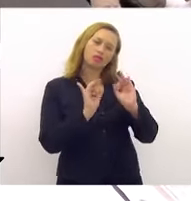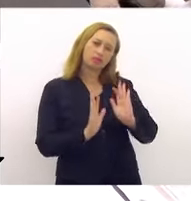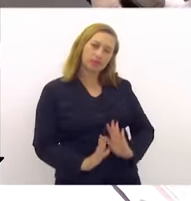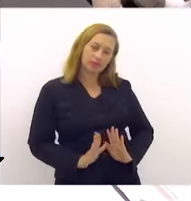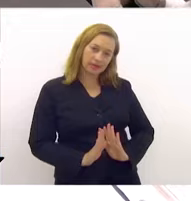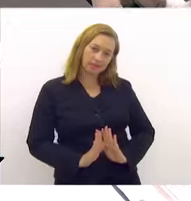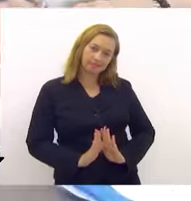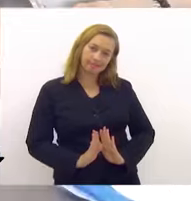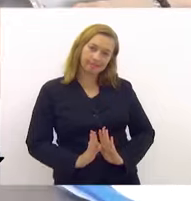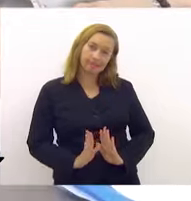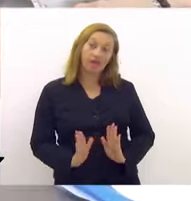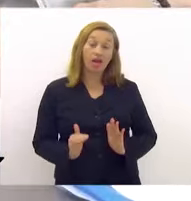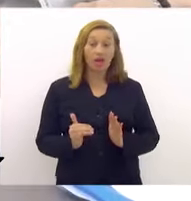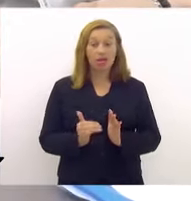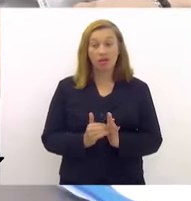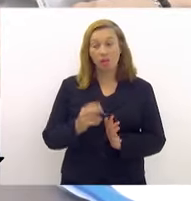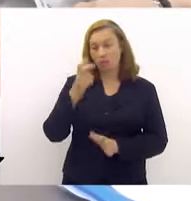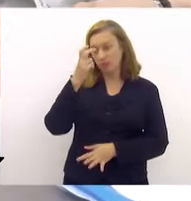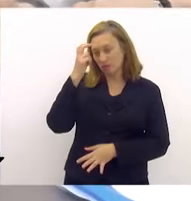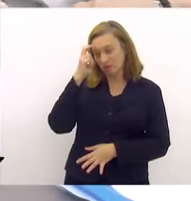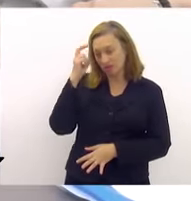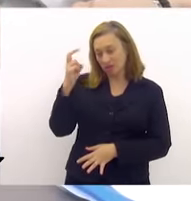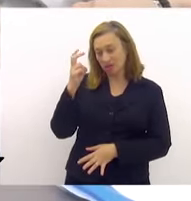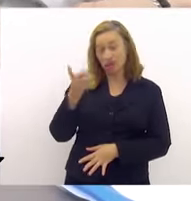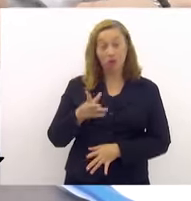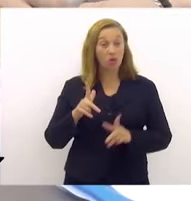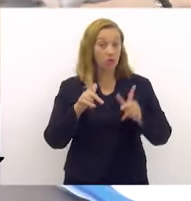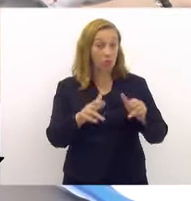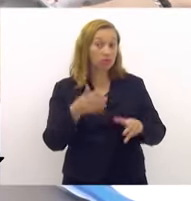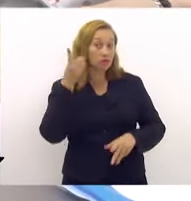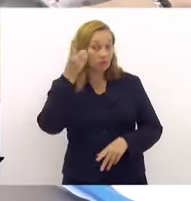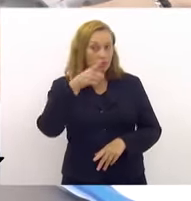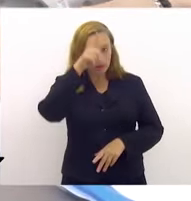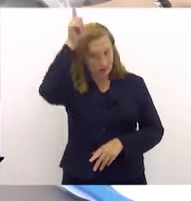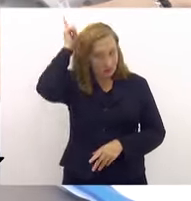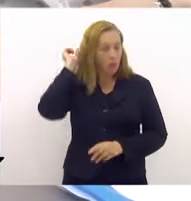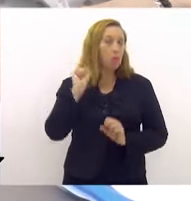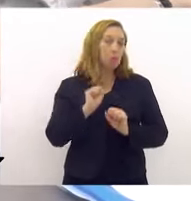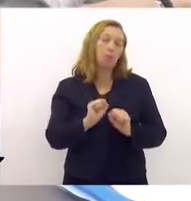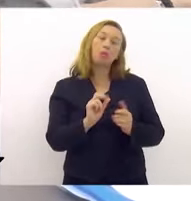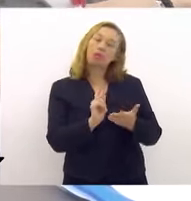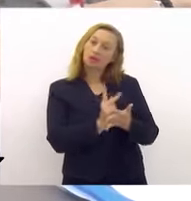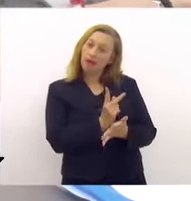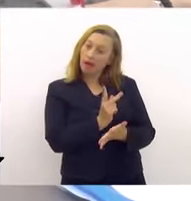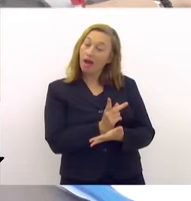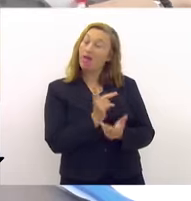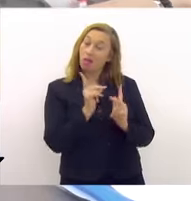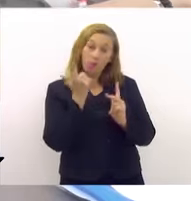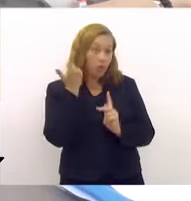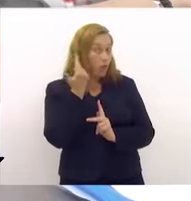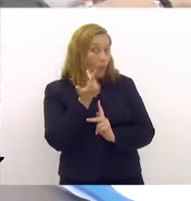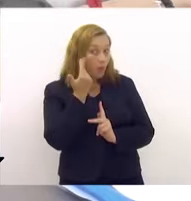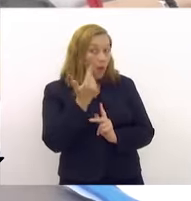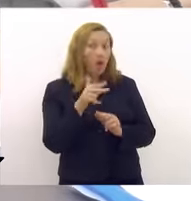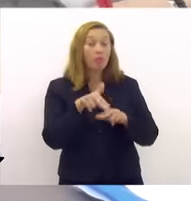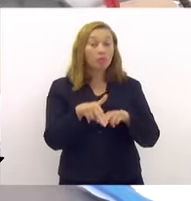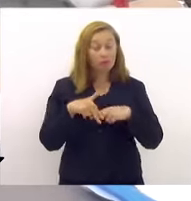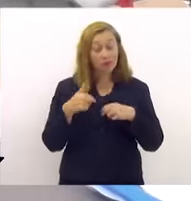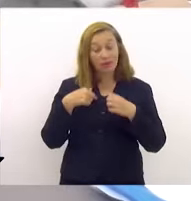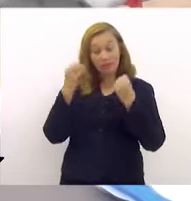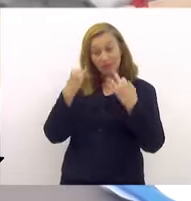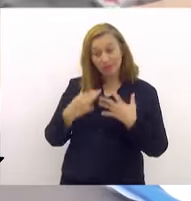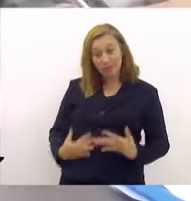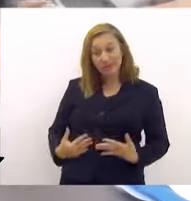Até uma pessoa tão culta e observadora como o Luiz Paulo incorre em erros crassos como esse, por isso que cabe o meu